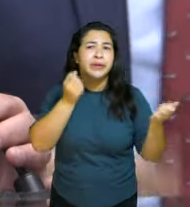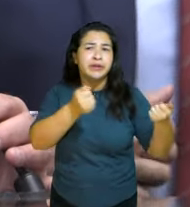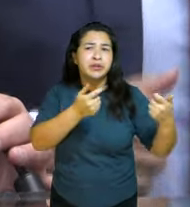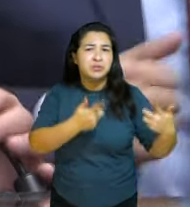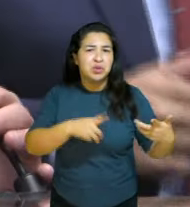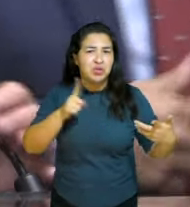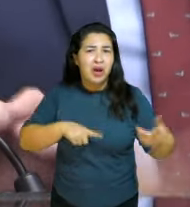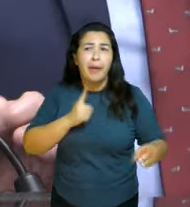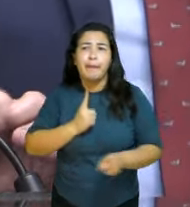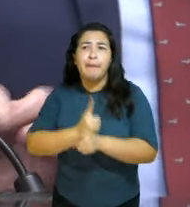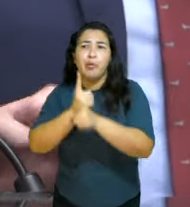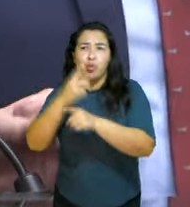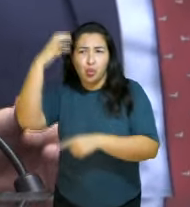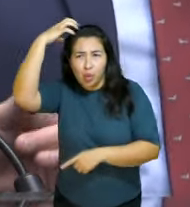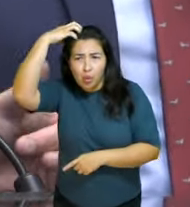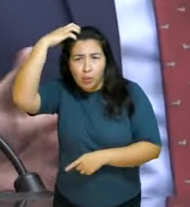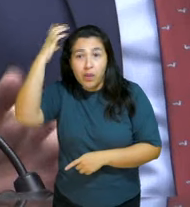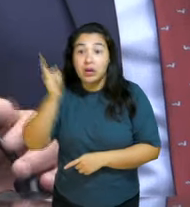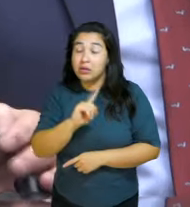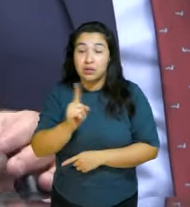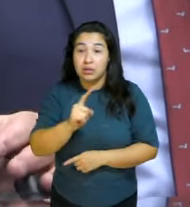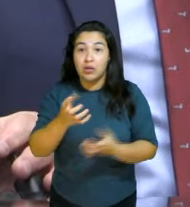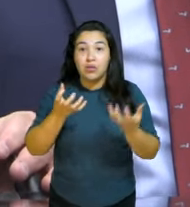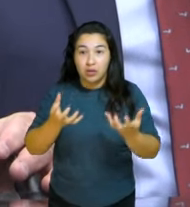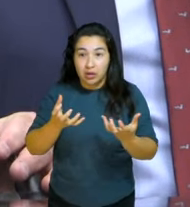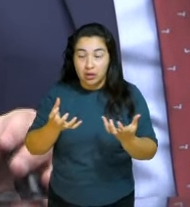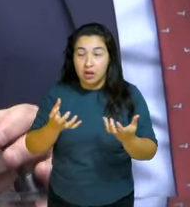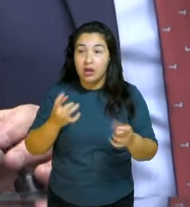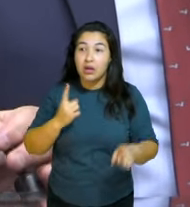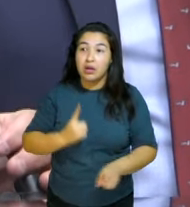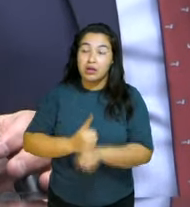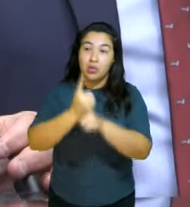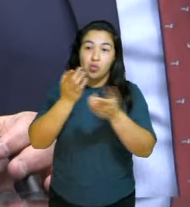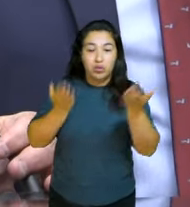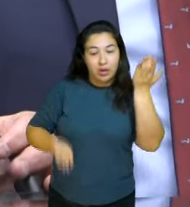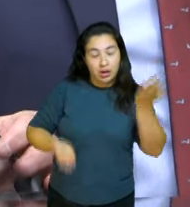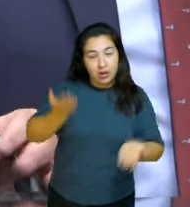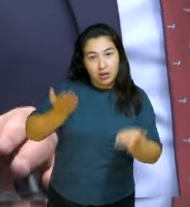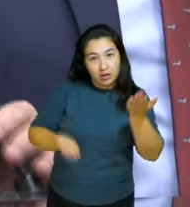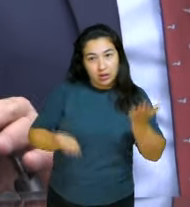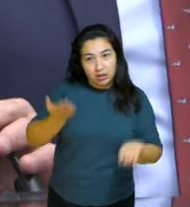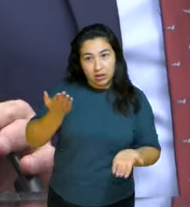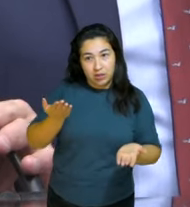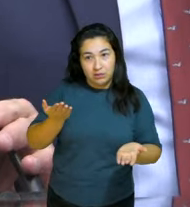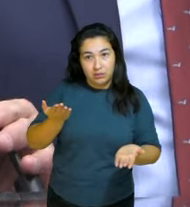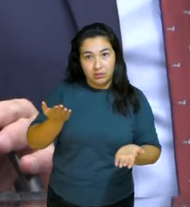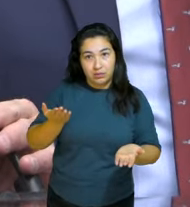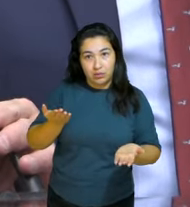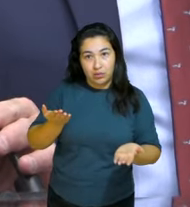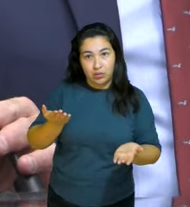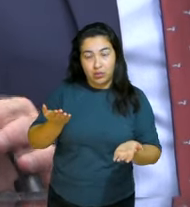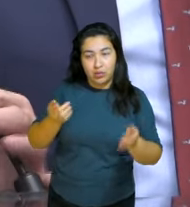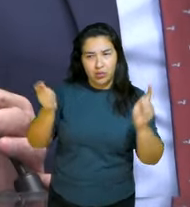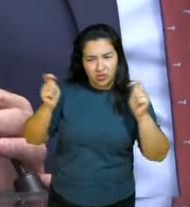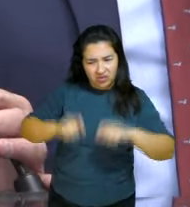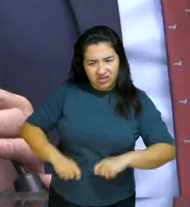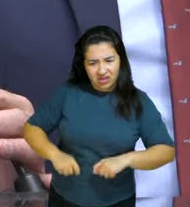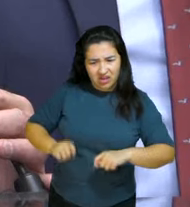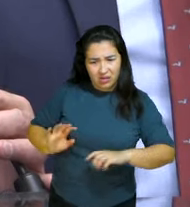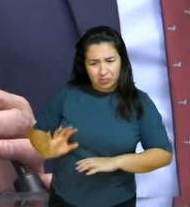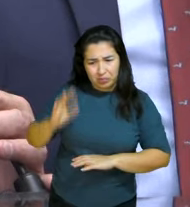é nós encontrarmos alternativa e um ponto de equilíbrio, porque isso não ocorra mais. Tenho certeza que